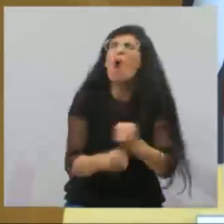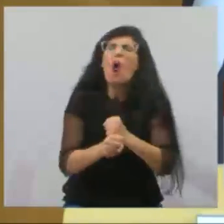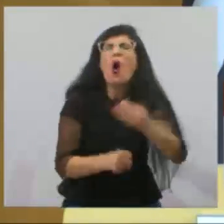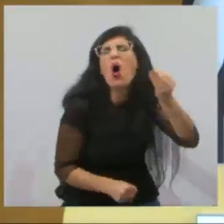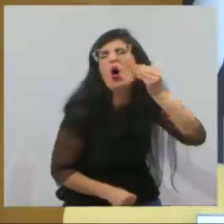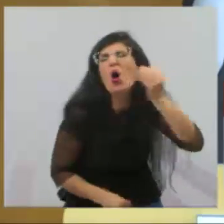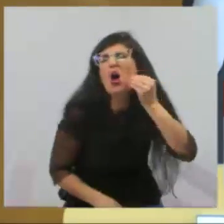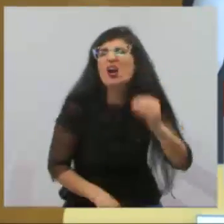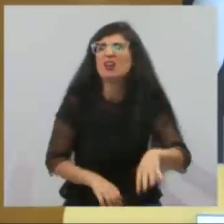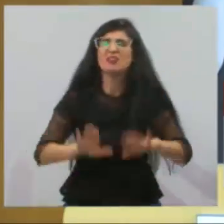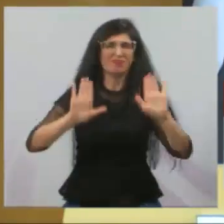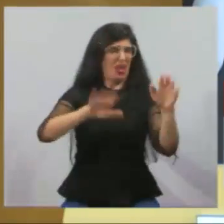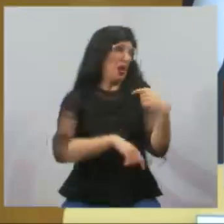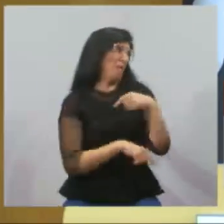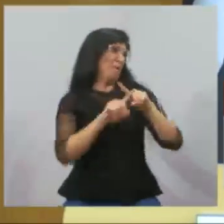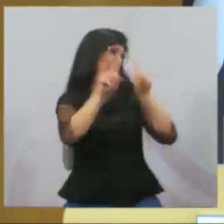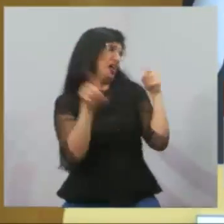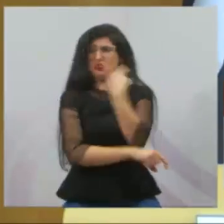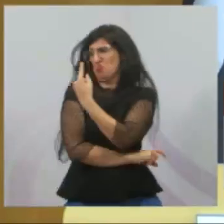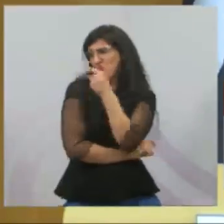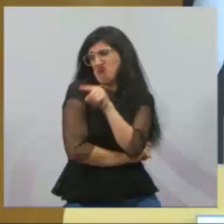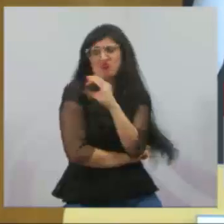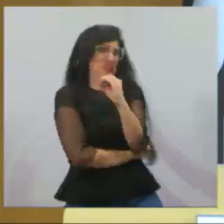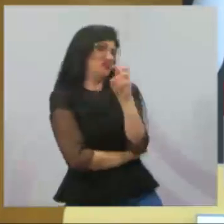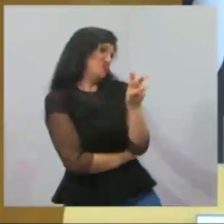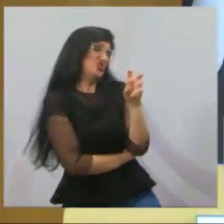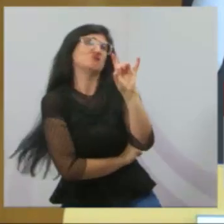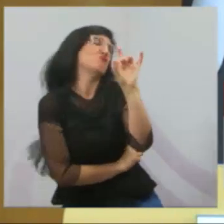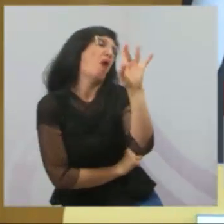é 1,05.